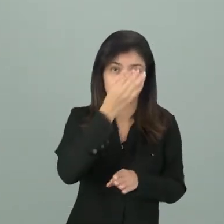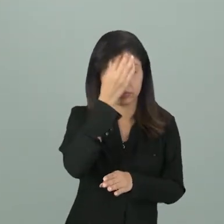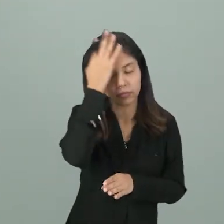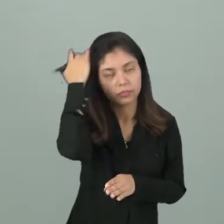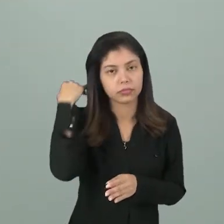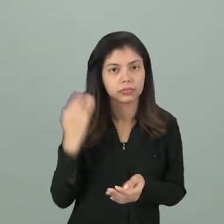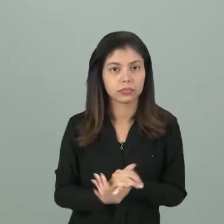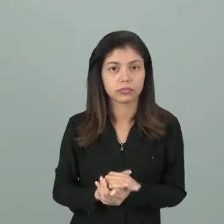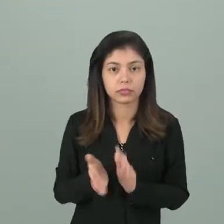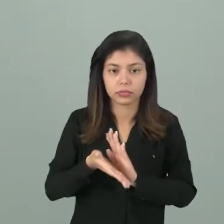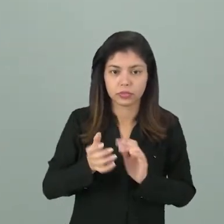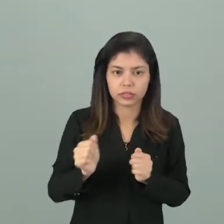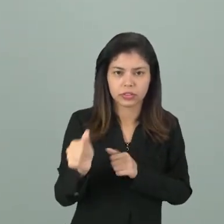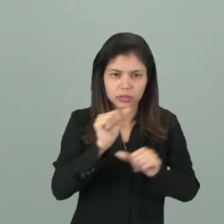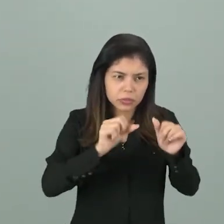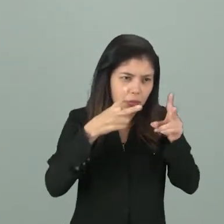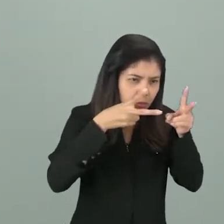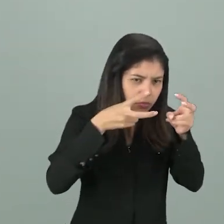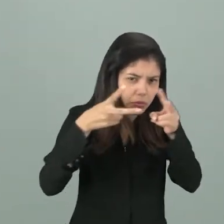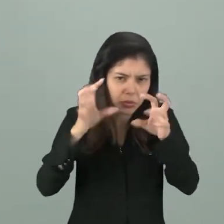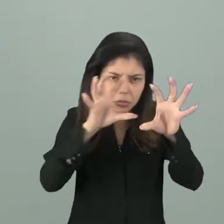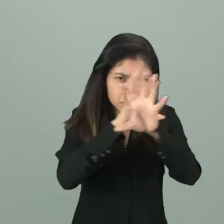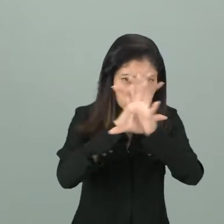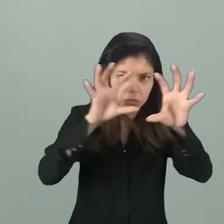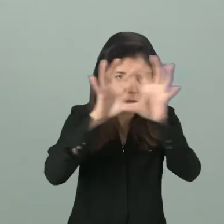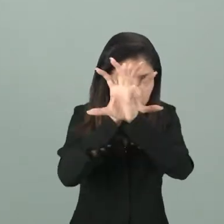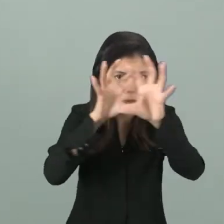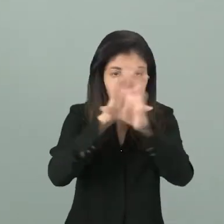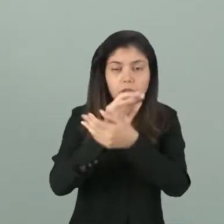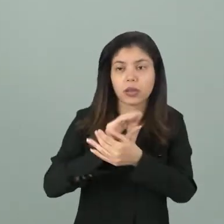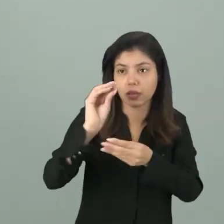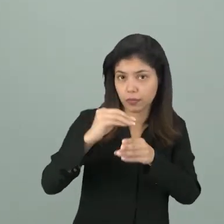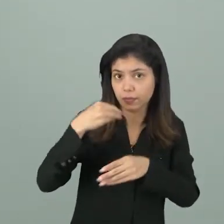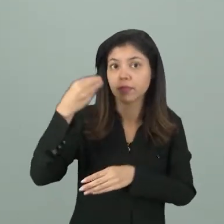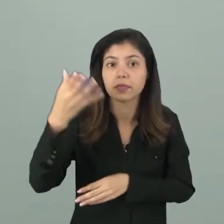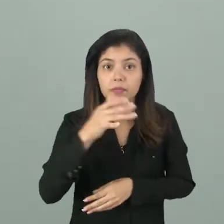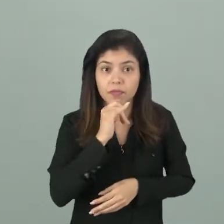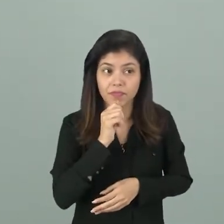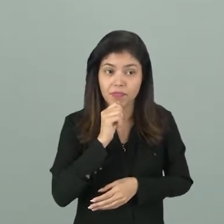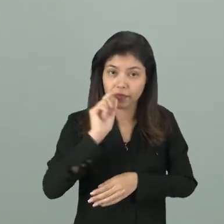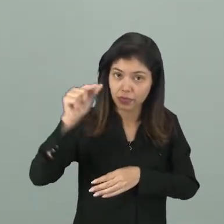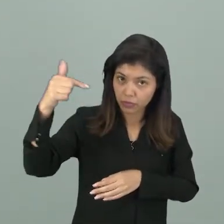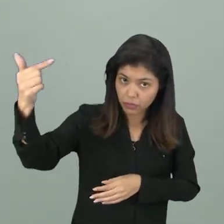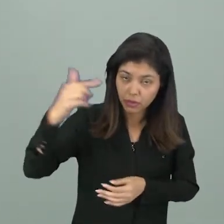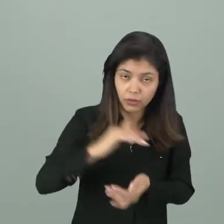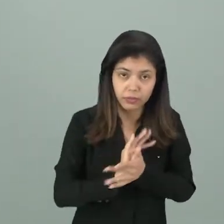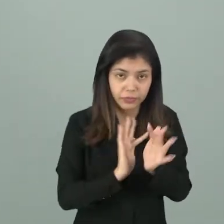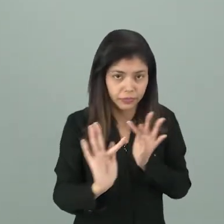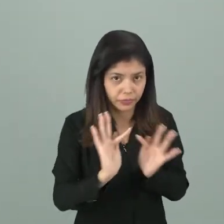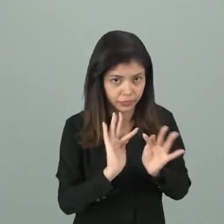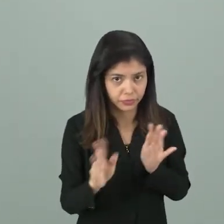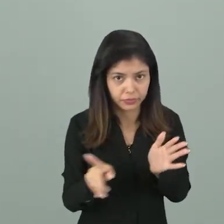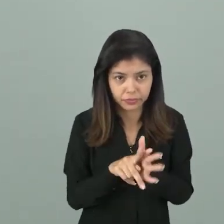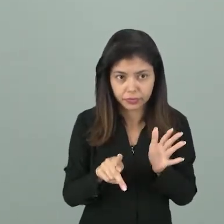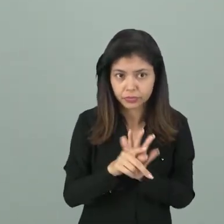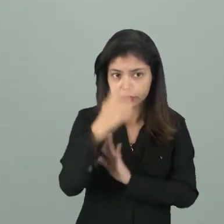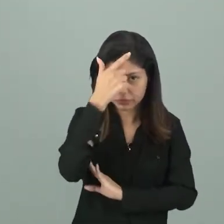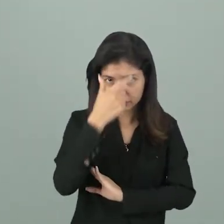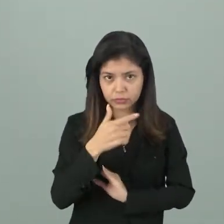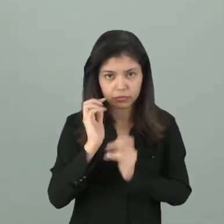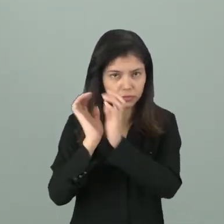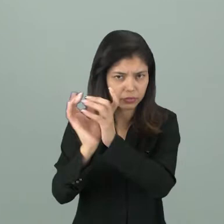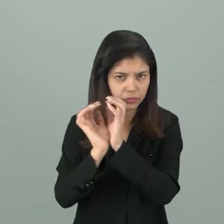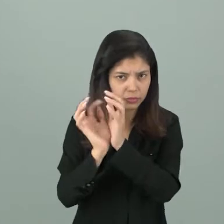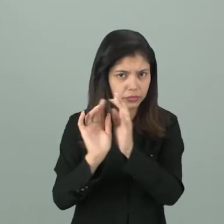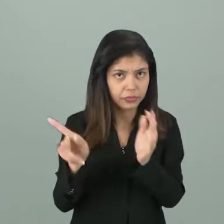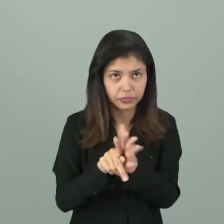de droga que distorcem ali a percepção da realidade, além da forma da física tentar enganar vocês, ou o seu